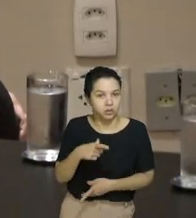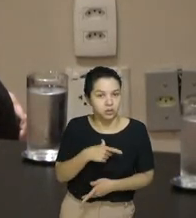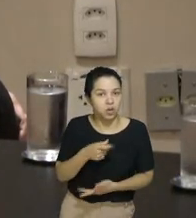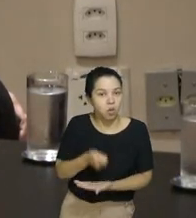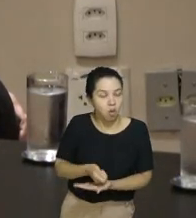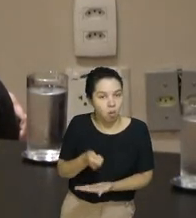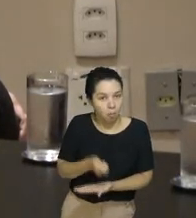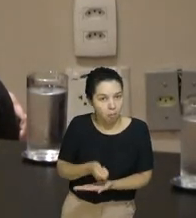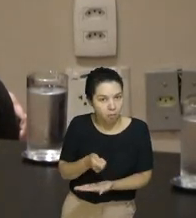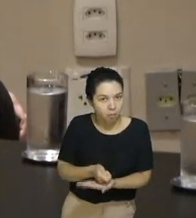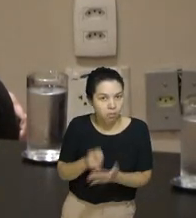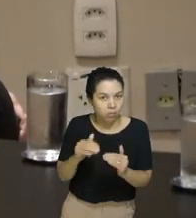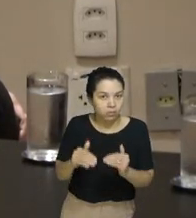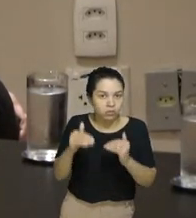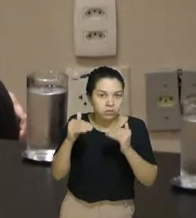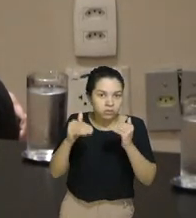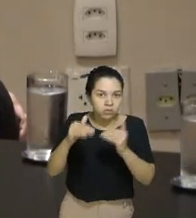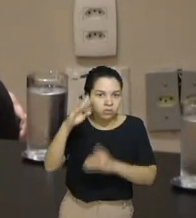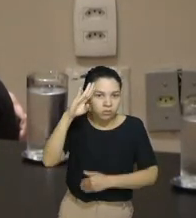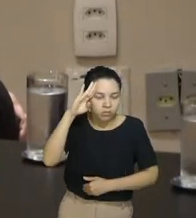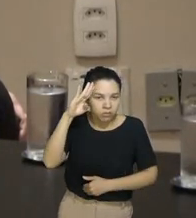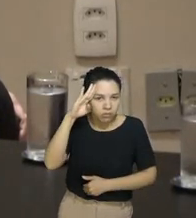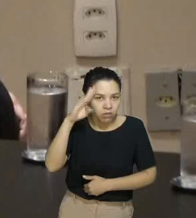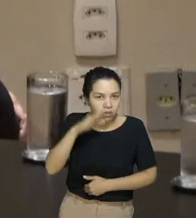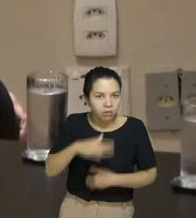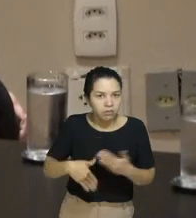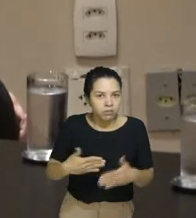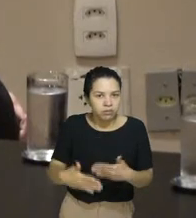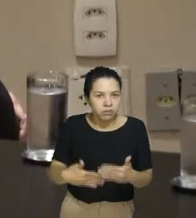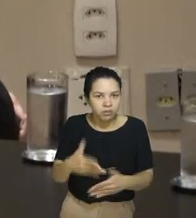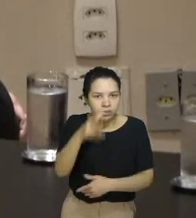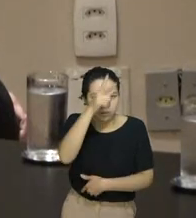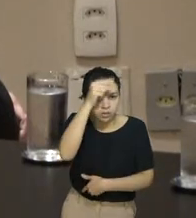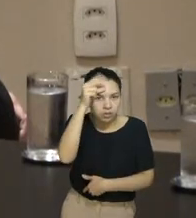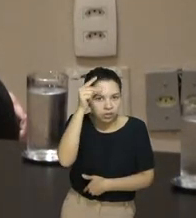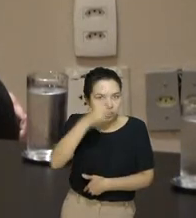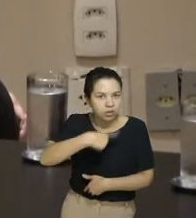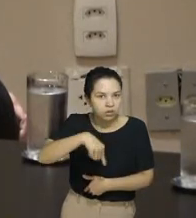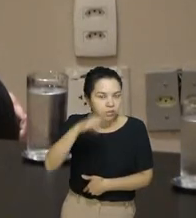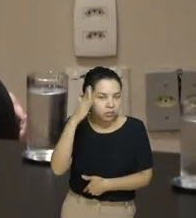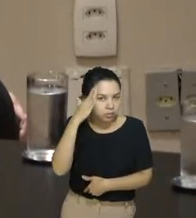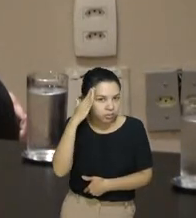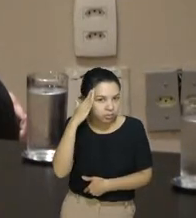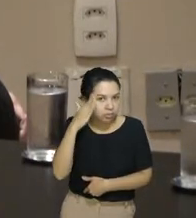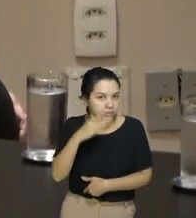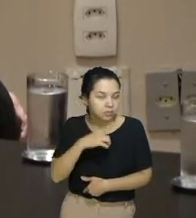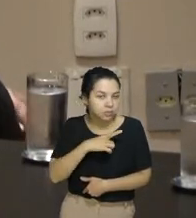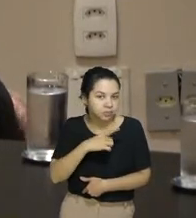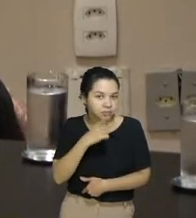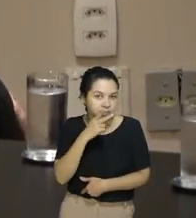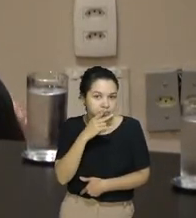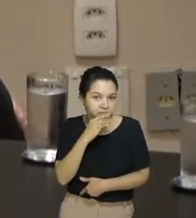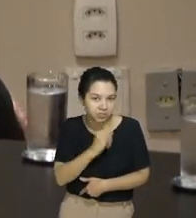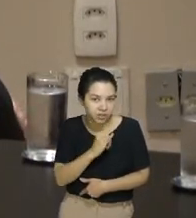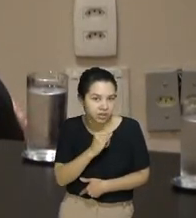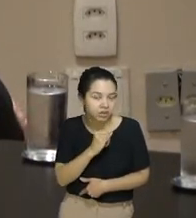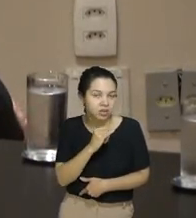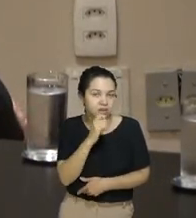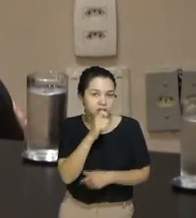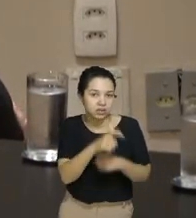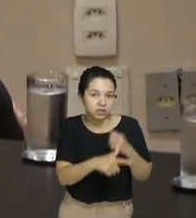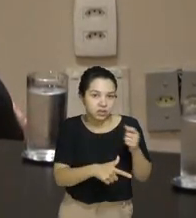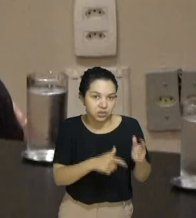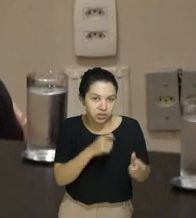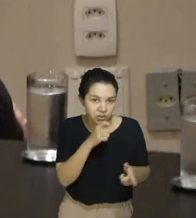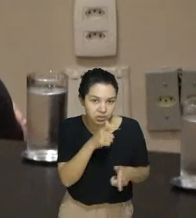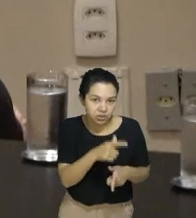autoridades, das nossas chefias, de todo o processo da prefeitura. A gente sabe que existe pai que fala mal do serviço, a gente